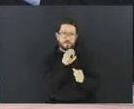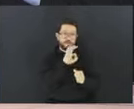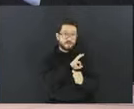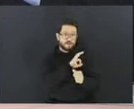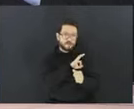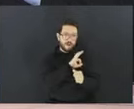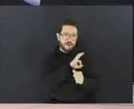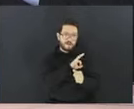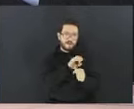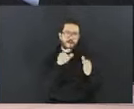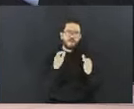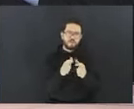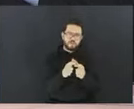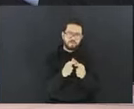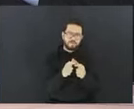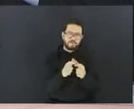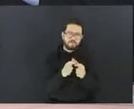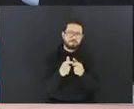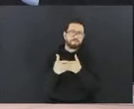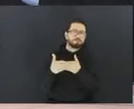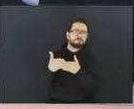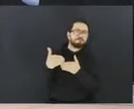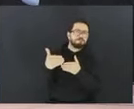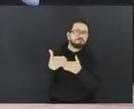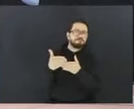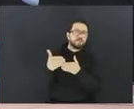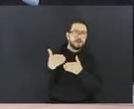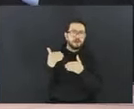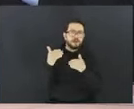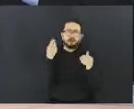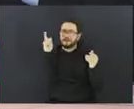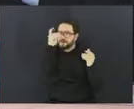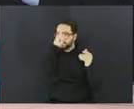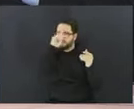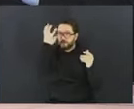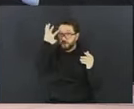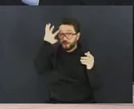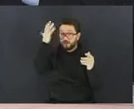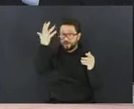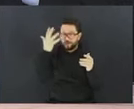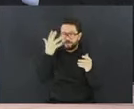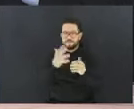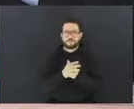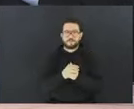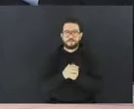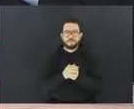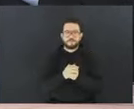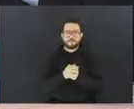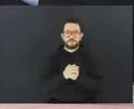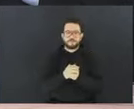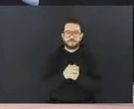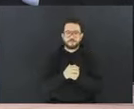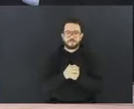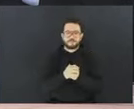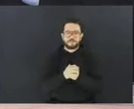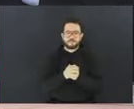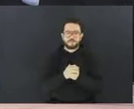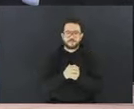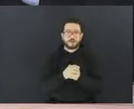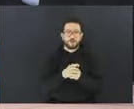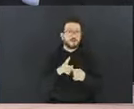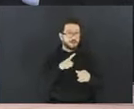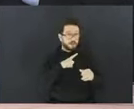a curto, talvez nem a médio prazo, né? Nós temos as escolas, elas vão completar aquilo que está faltando, mas a gente vai